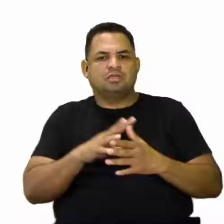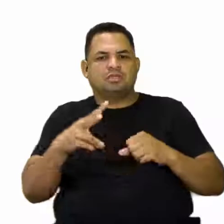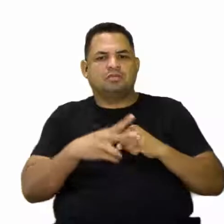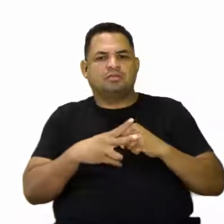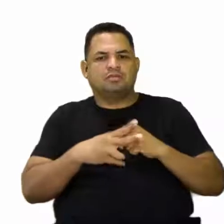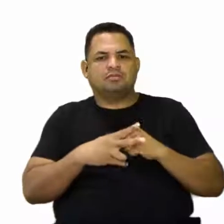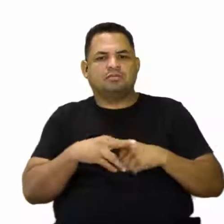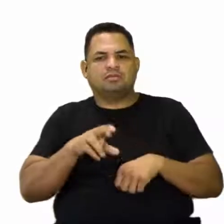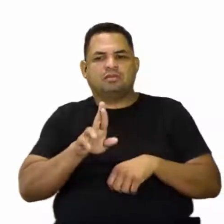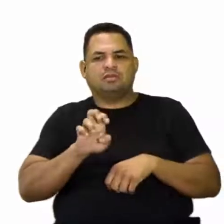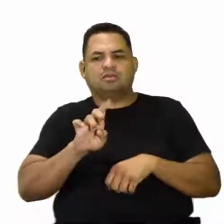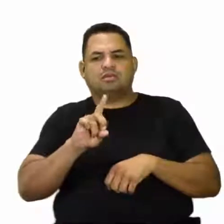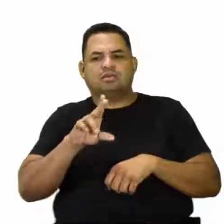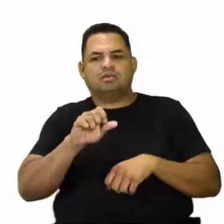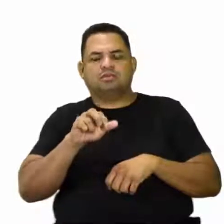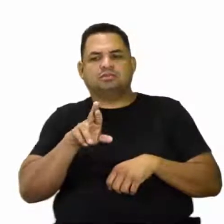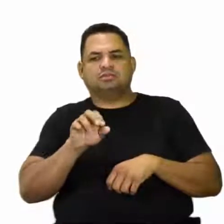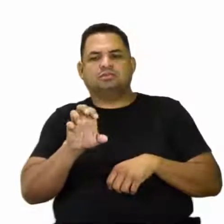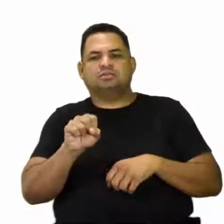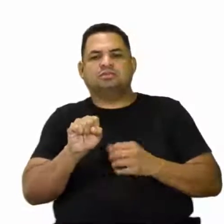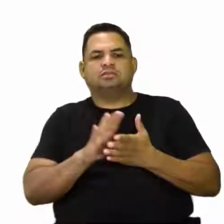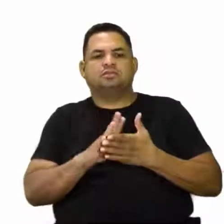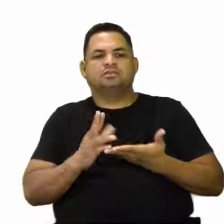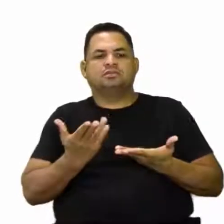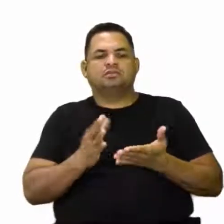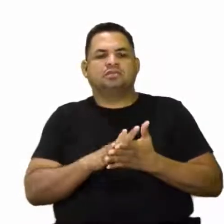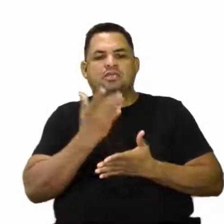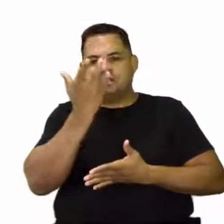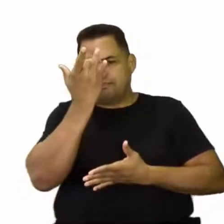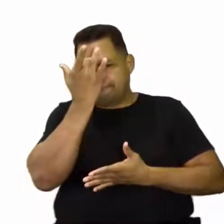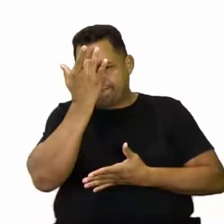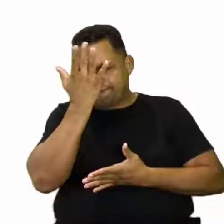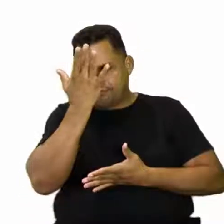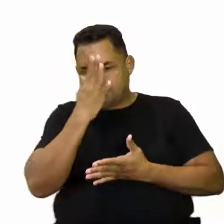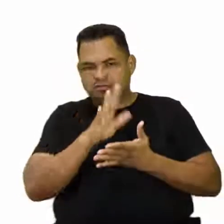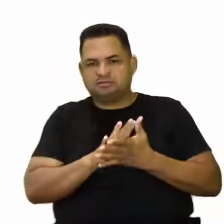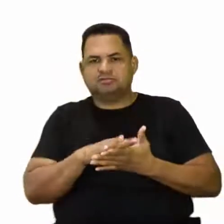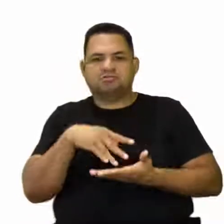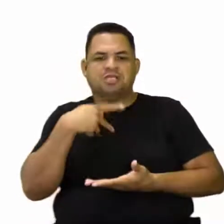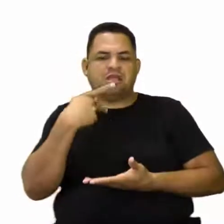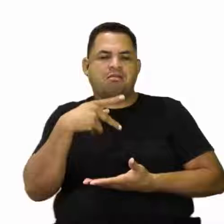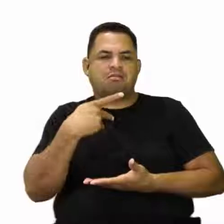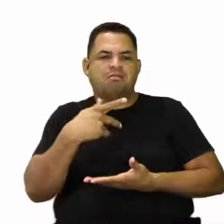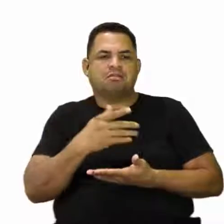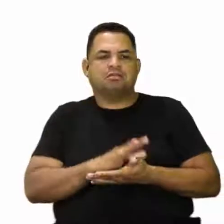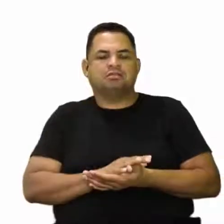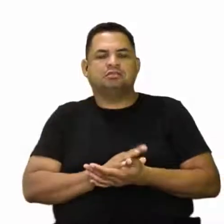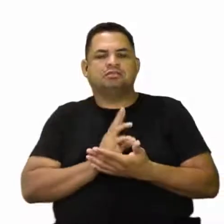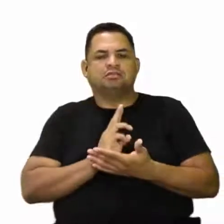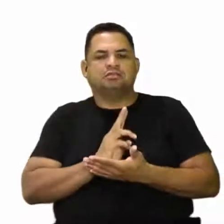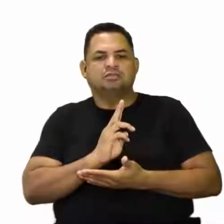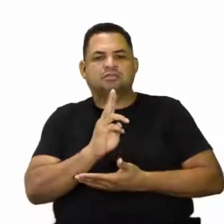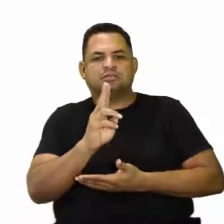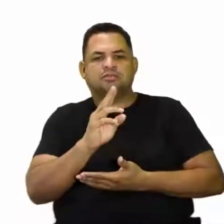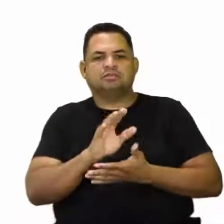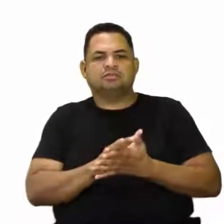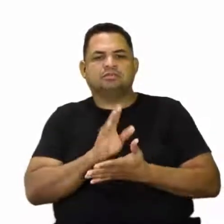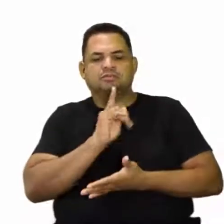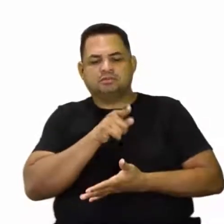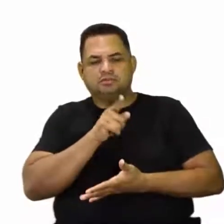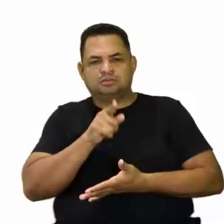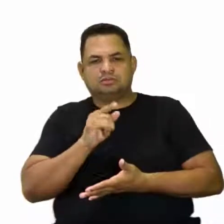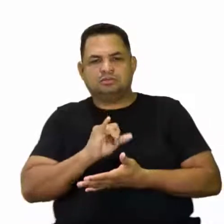verbos regulares. Então, assim, ele é muito fácil de ser conjugado, porque ele vai seguir esta